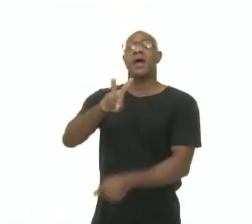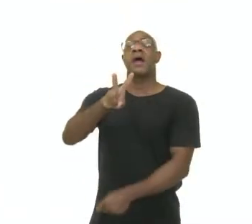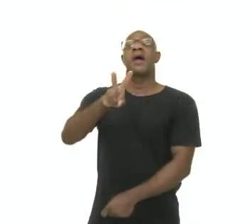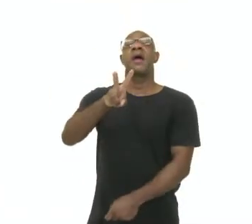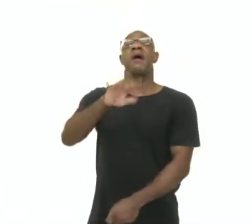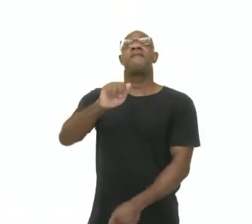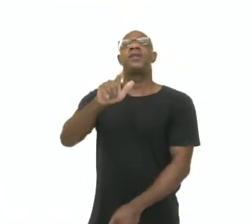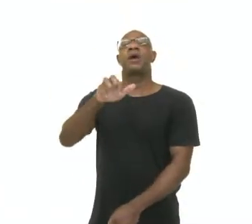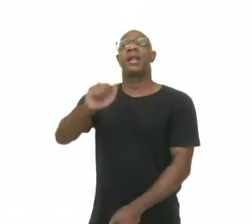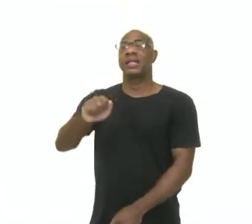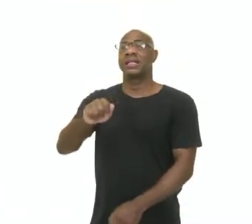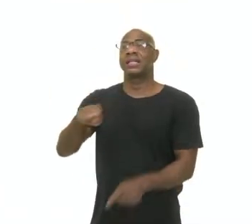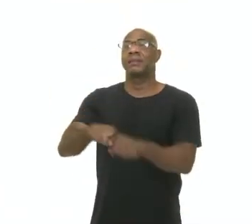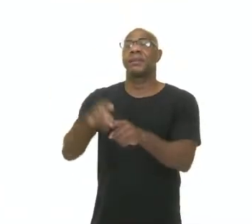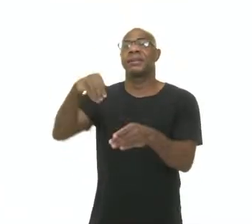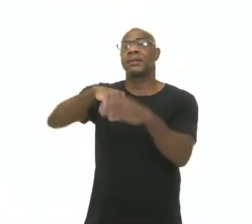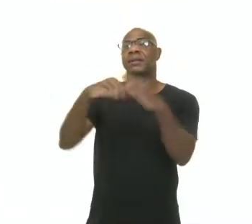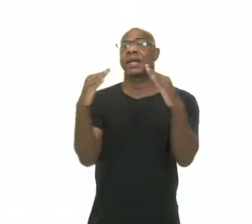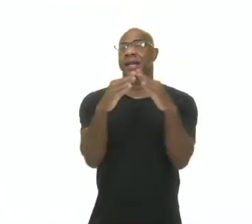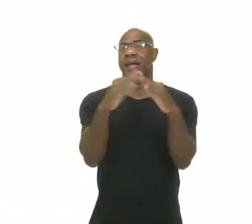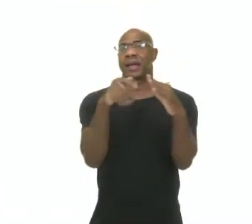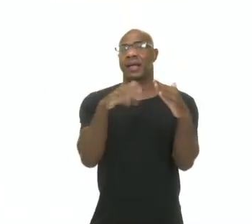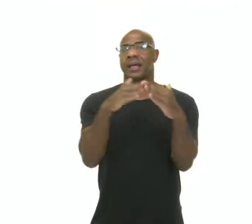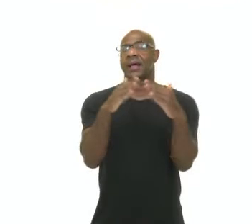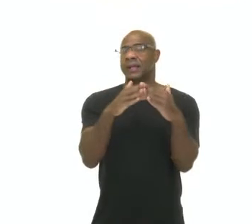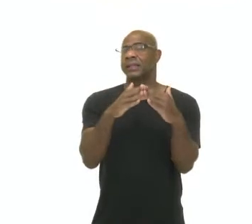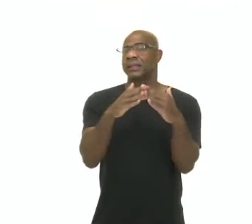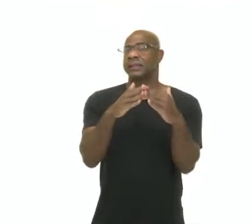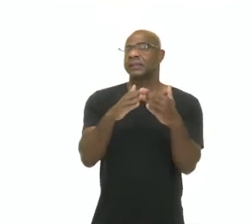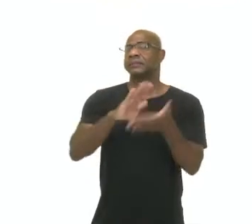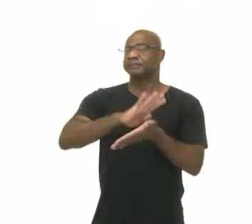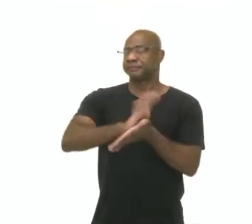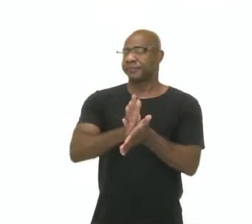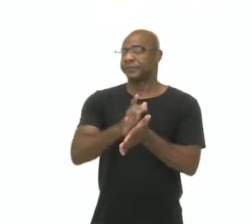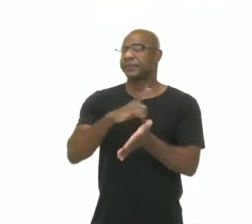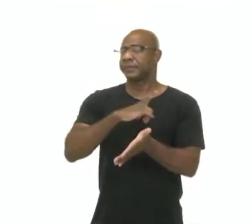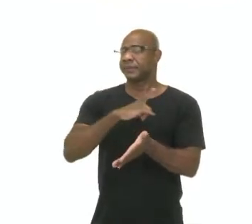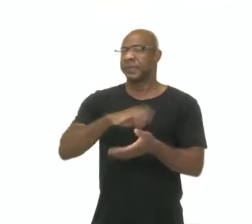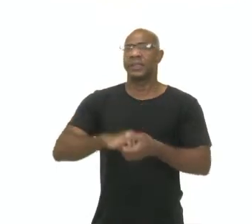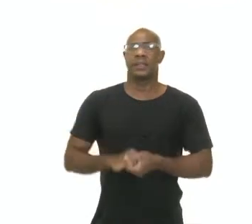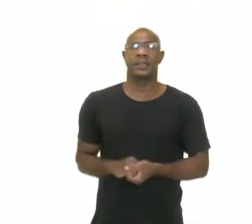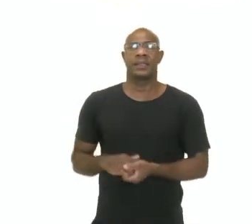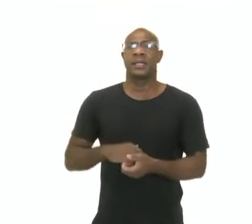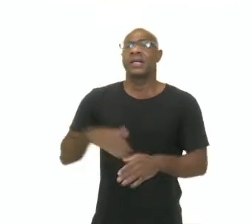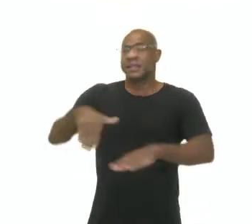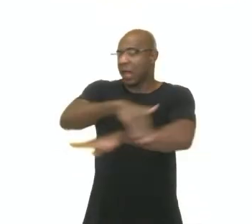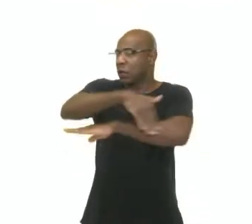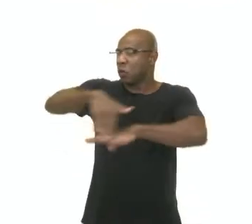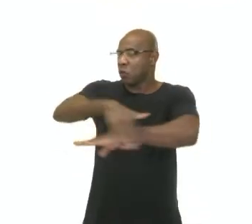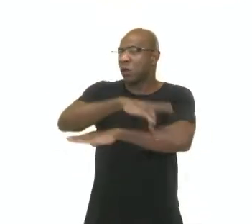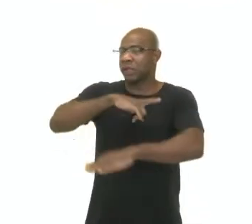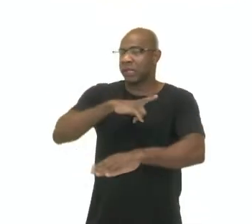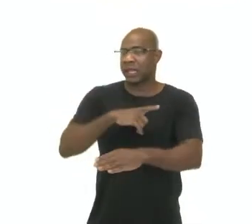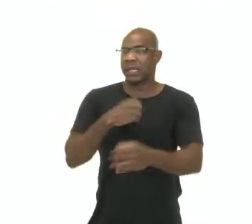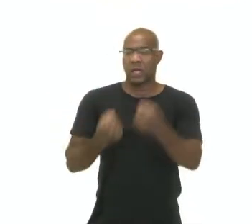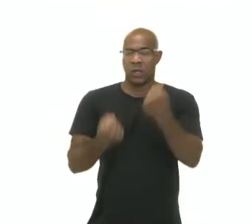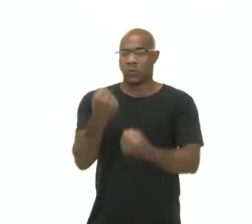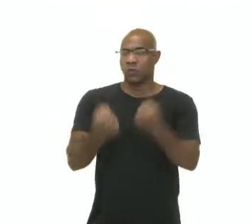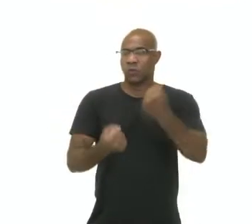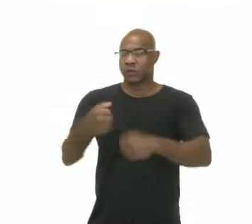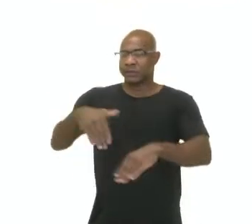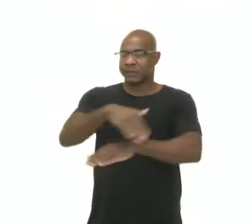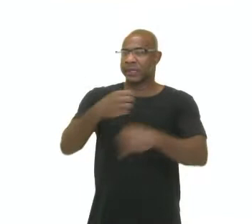da violência doméstica, da violência criminal, da violência nas ruas, no trânsito,